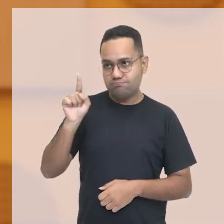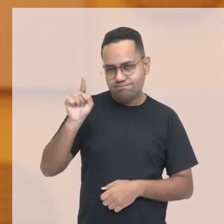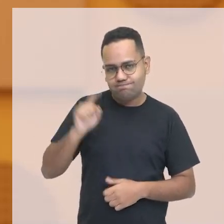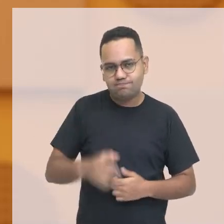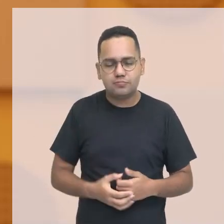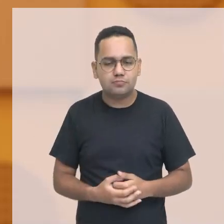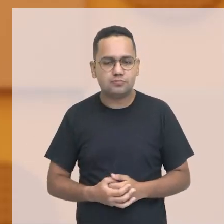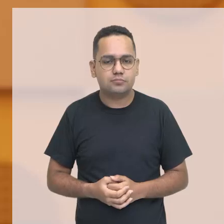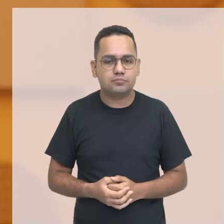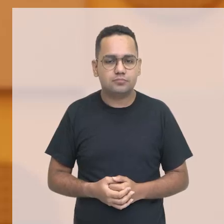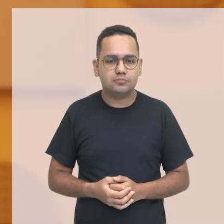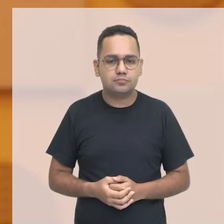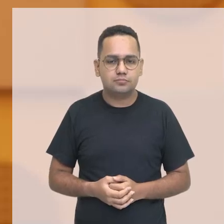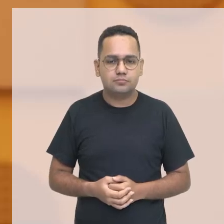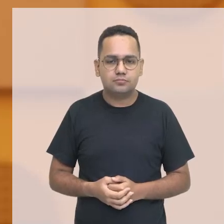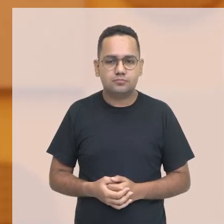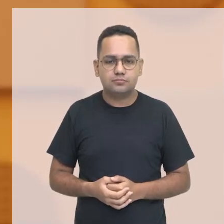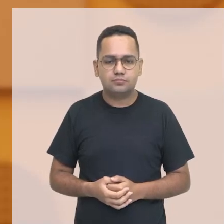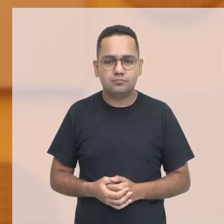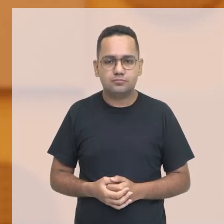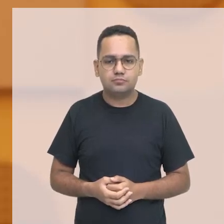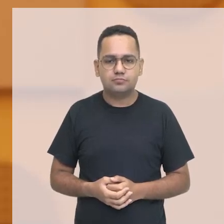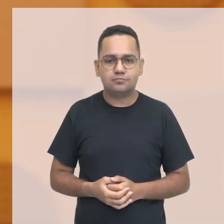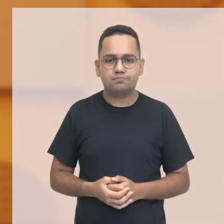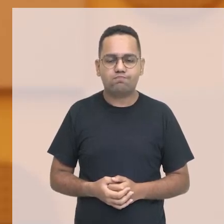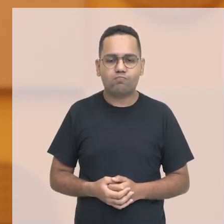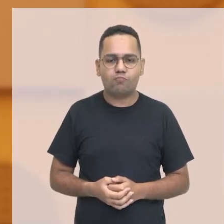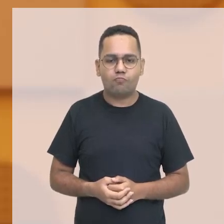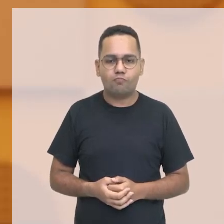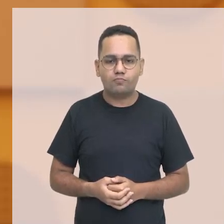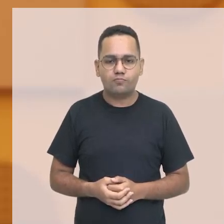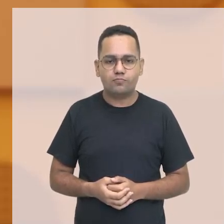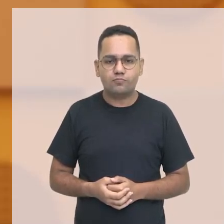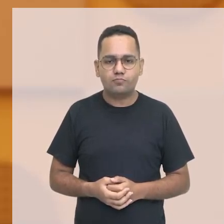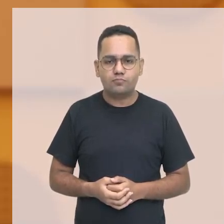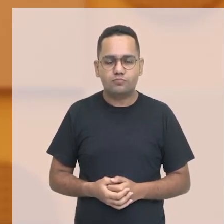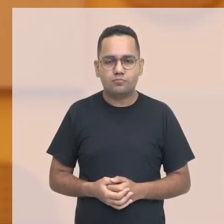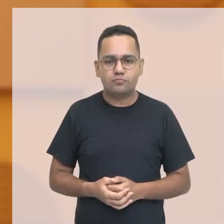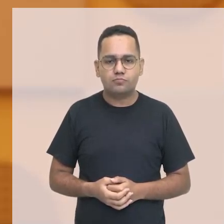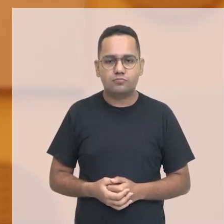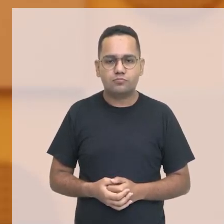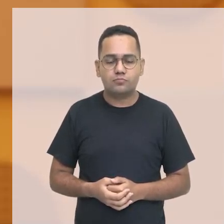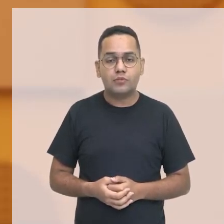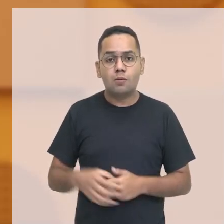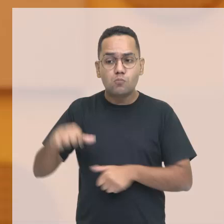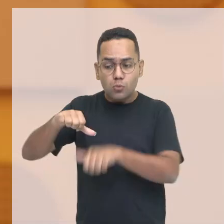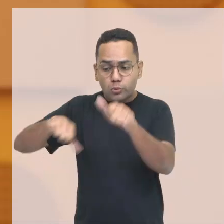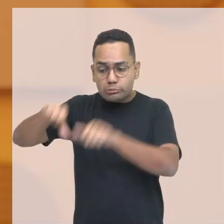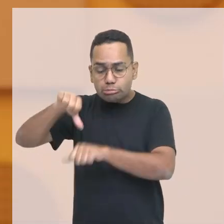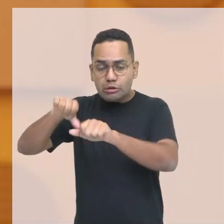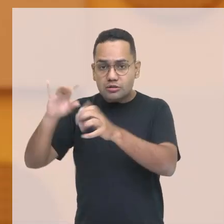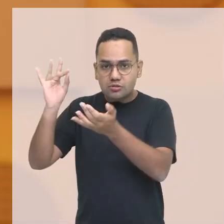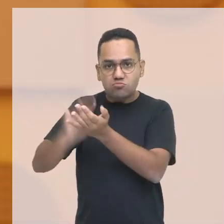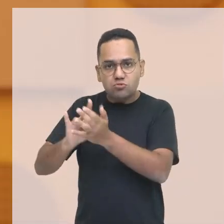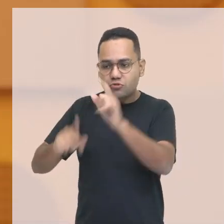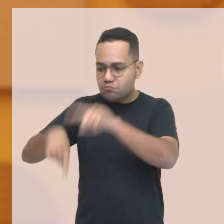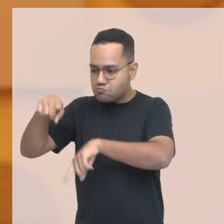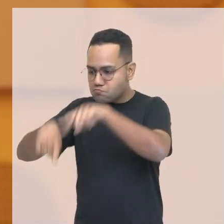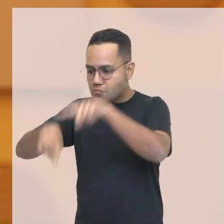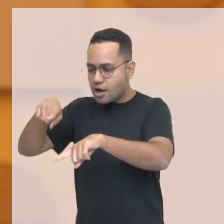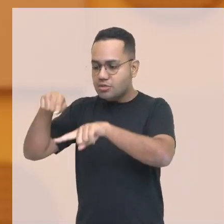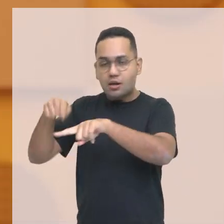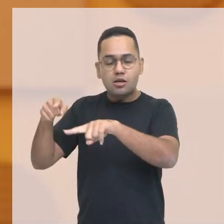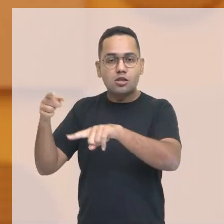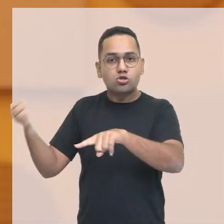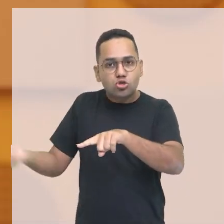essa Revolução Industrial, como o próprio nome já diz, essa mudança drástica nos meios de produção, possibilitou